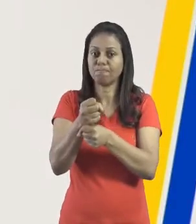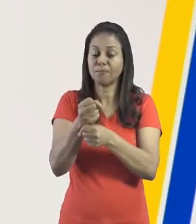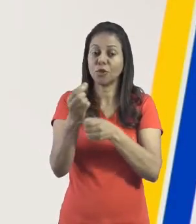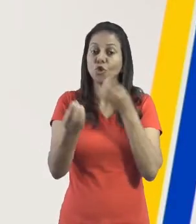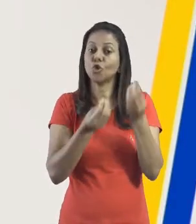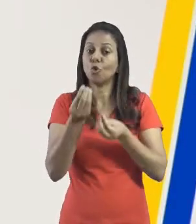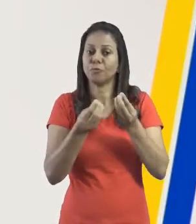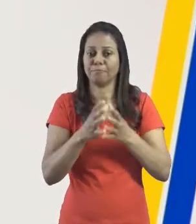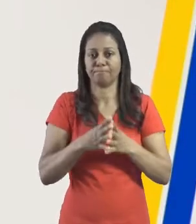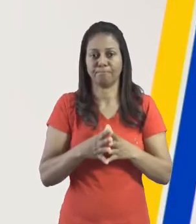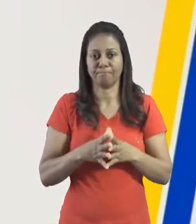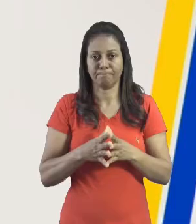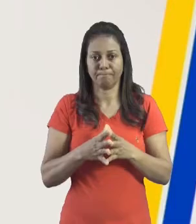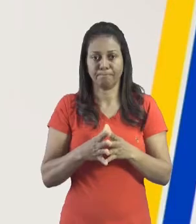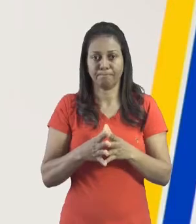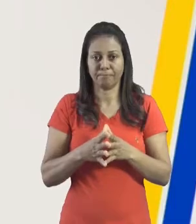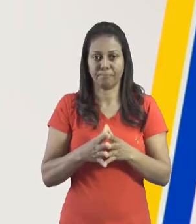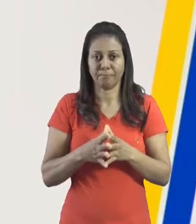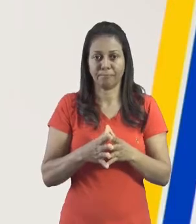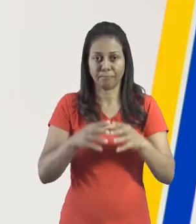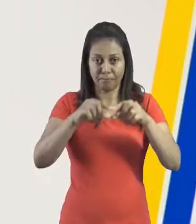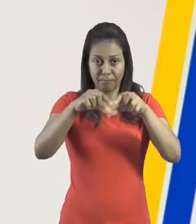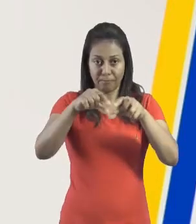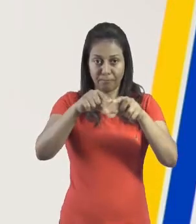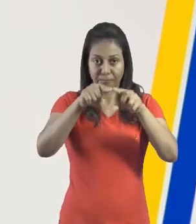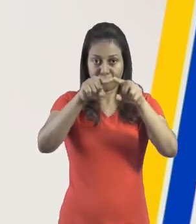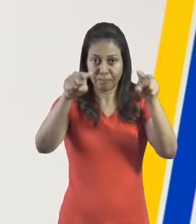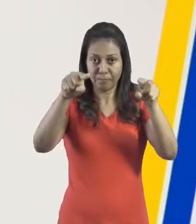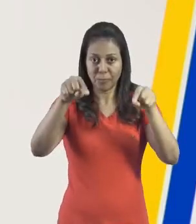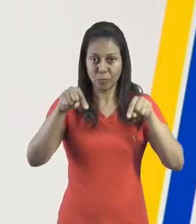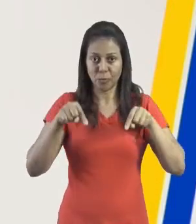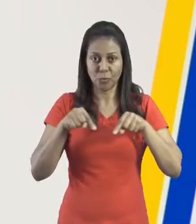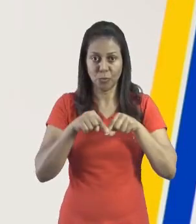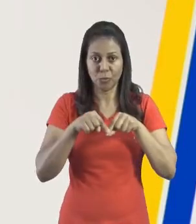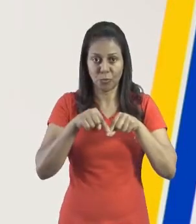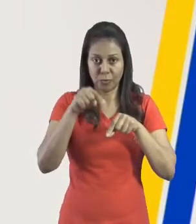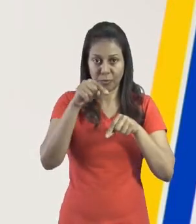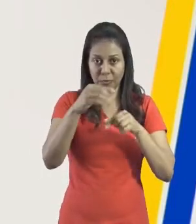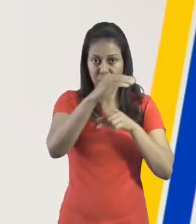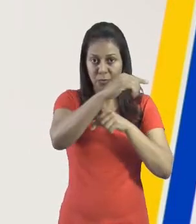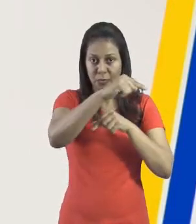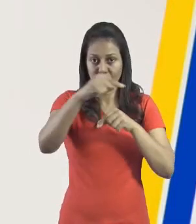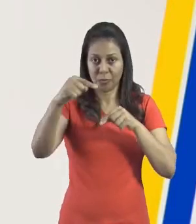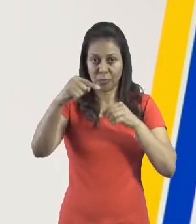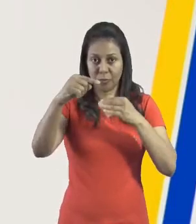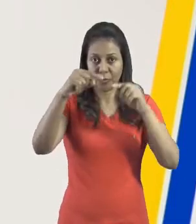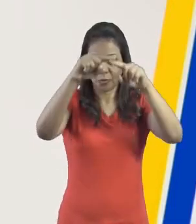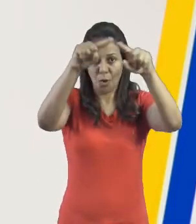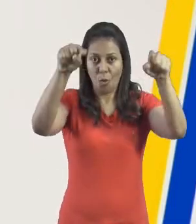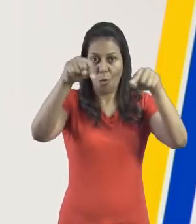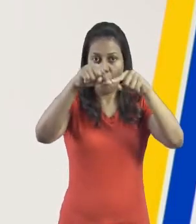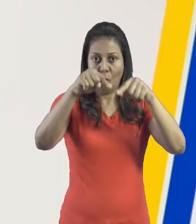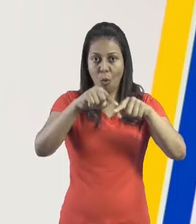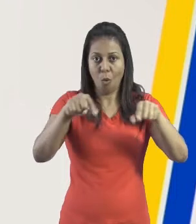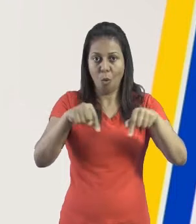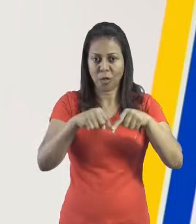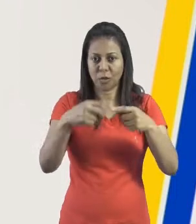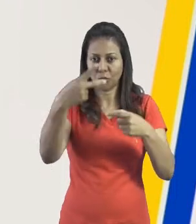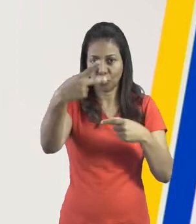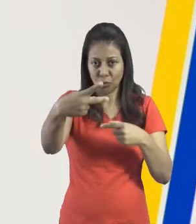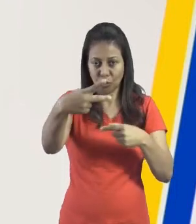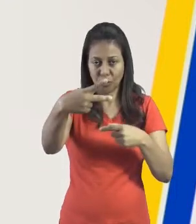problema. Está aqui o terreno, né, mostrando duas áreas quadradas. Aqui a sua área